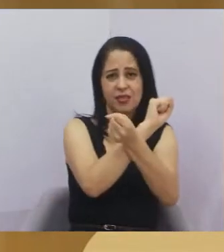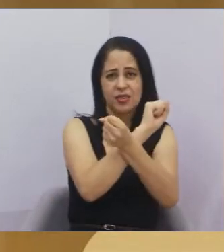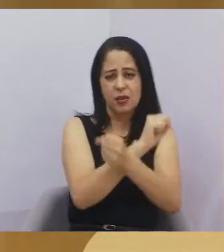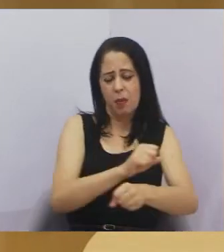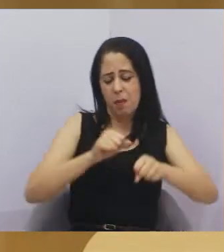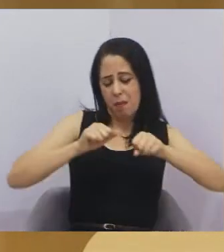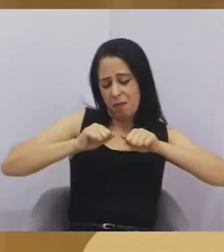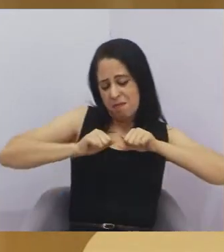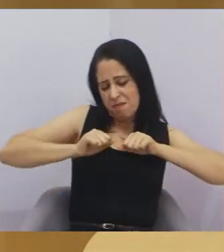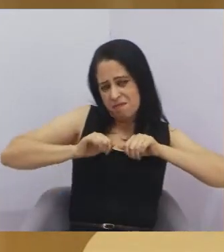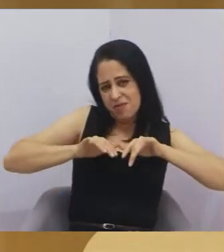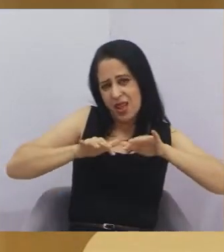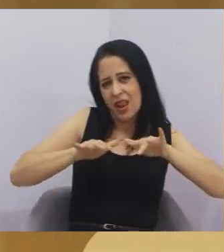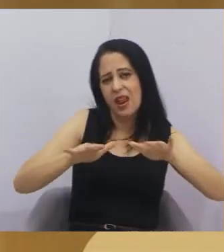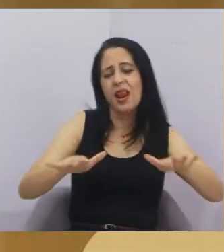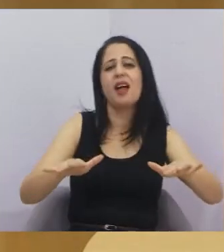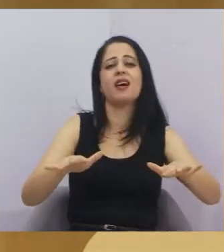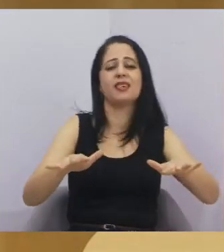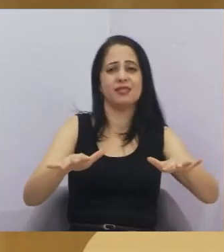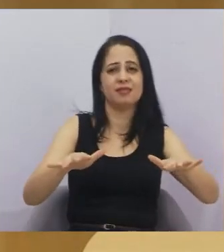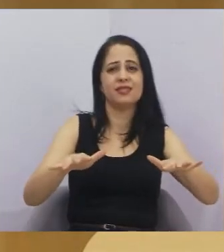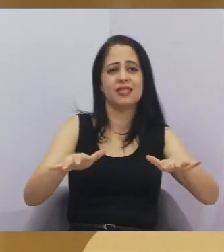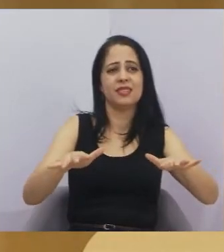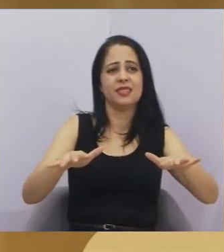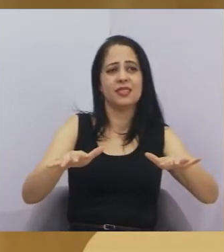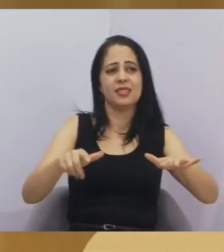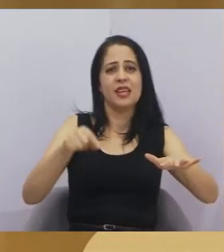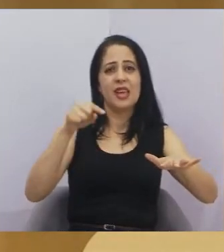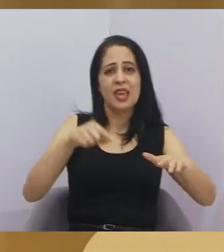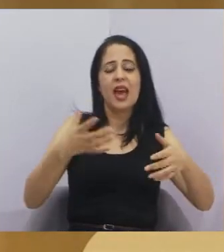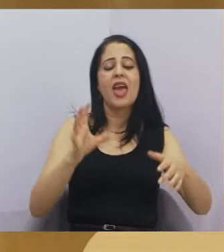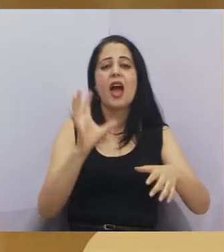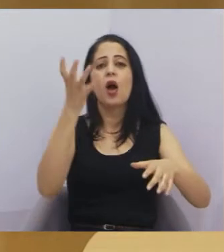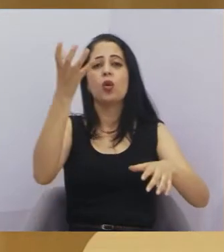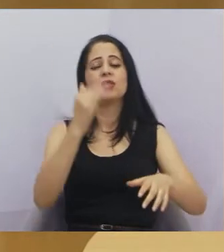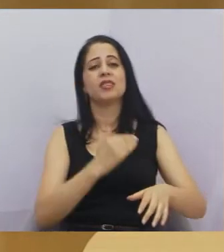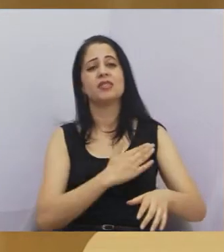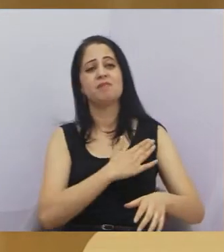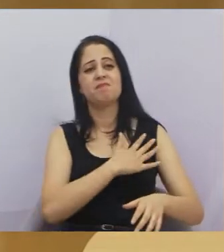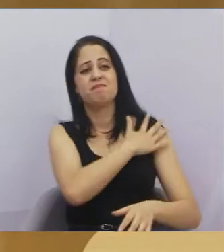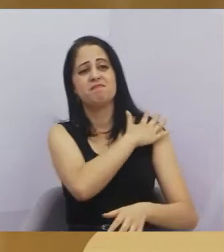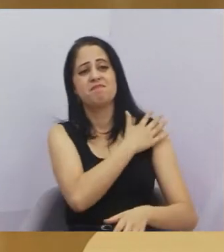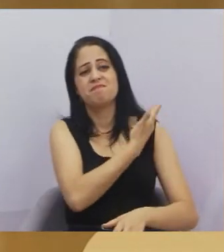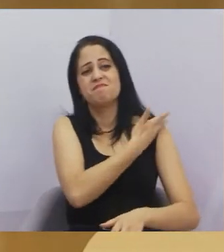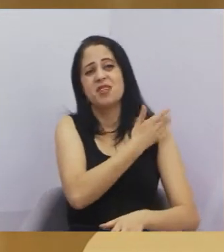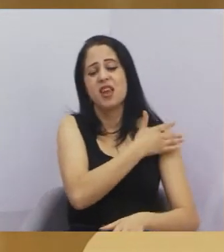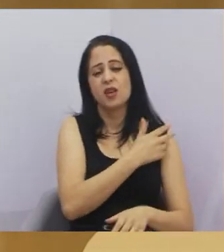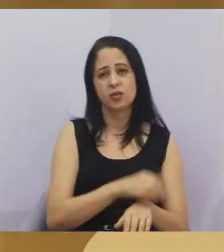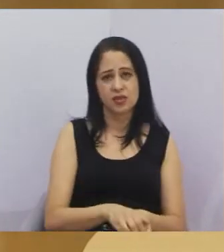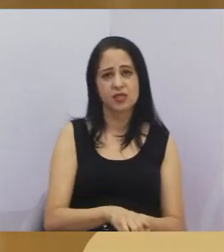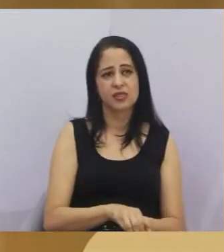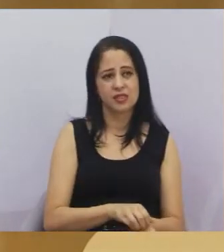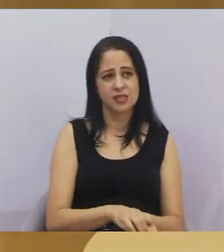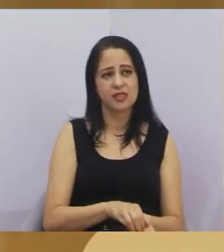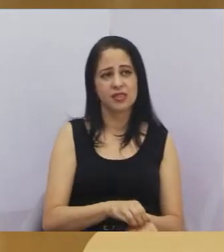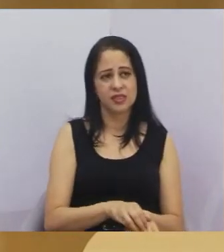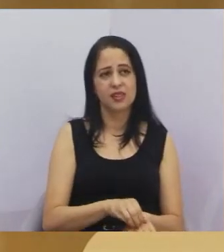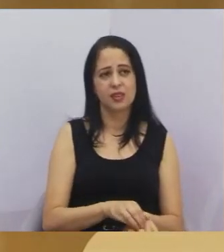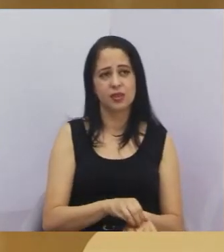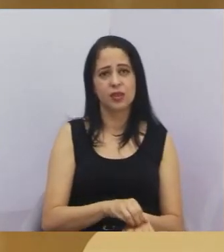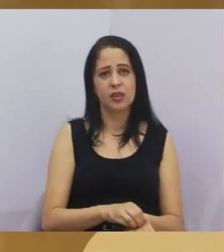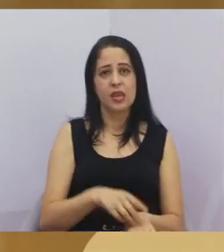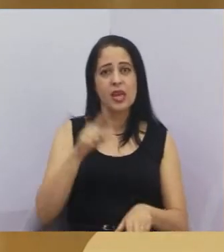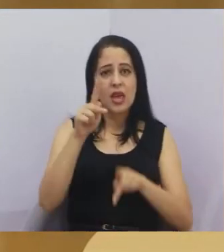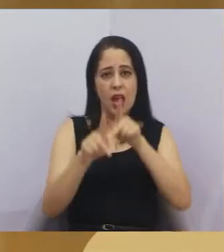grupo também. O reflexo disso, além do próprio preconceito contra os indígenas, foi a redução populacional